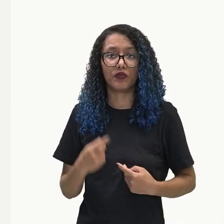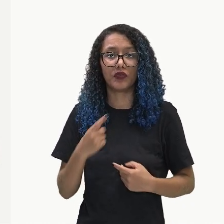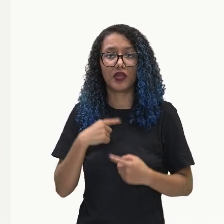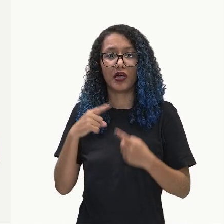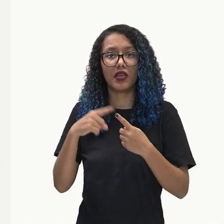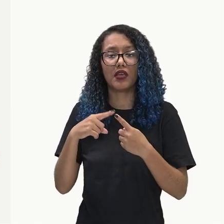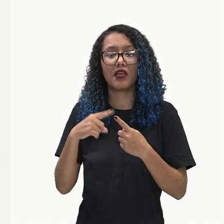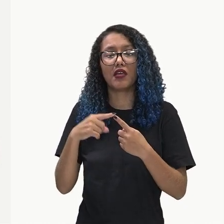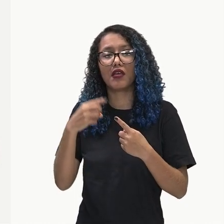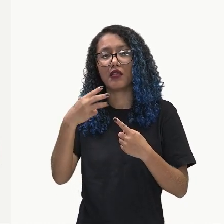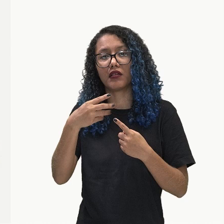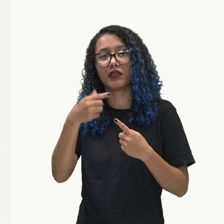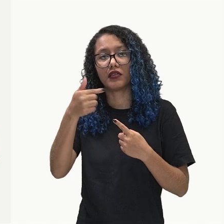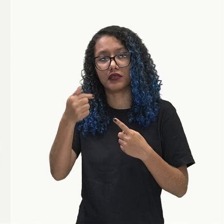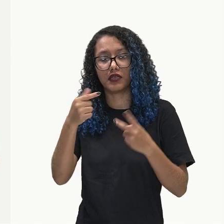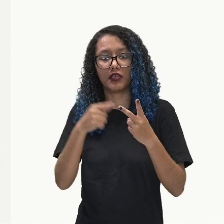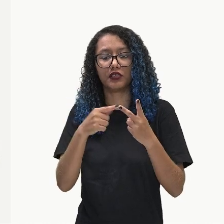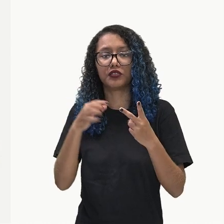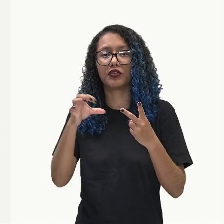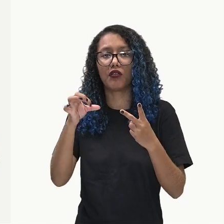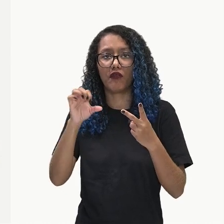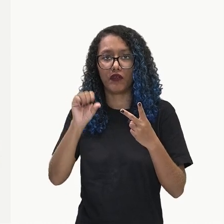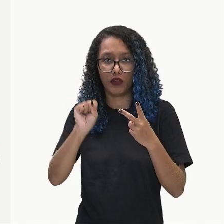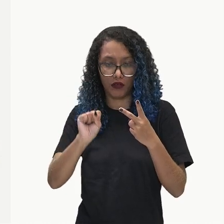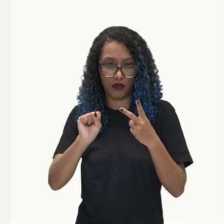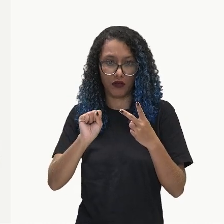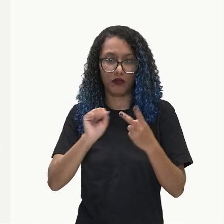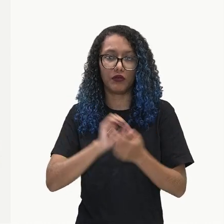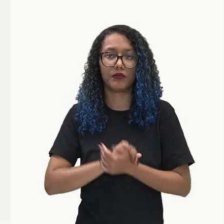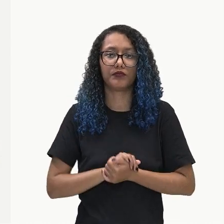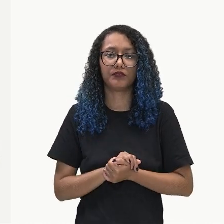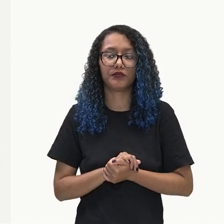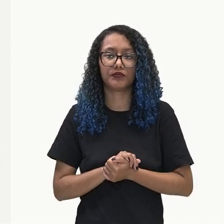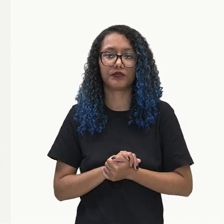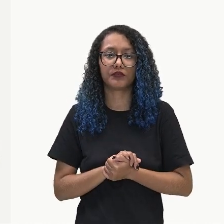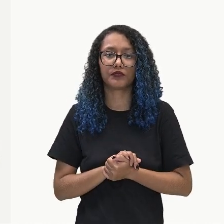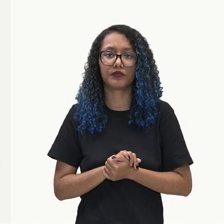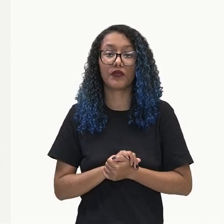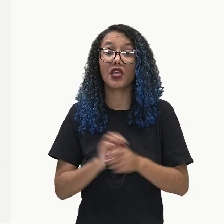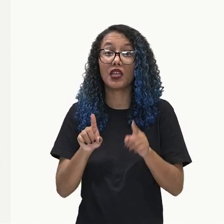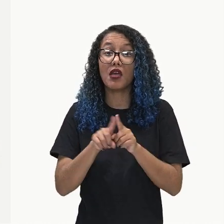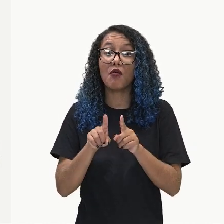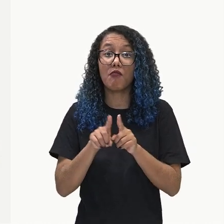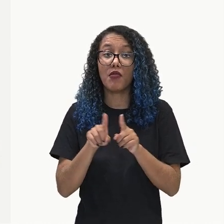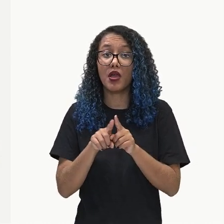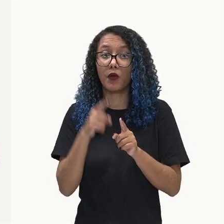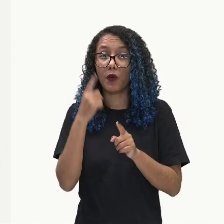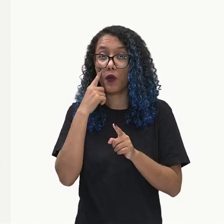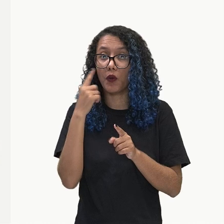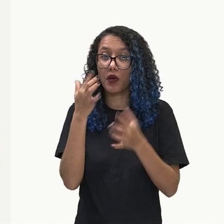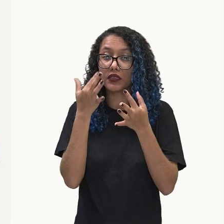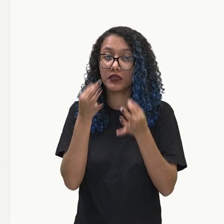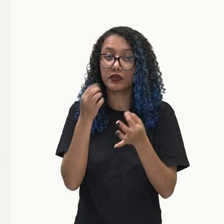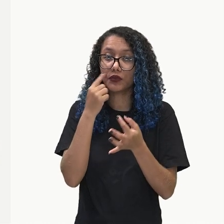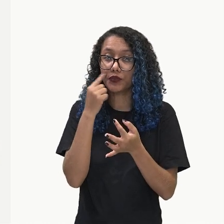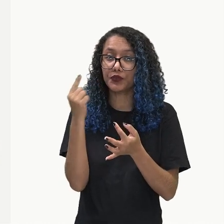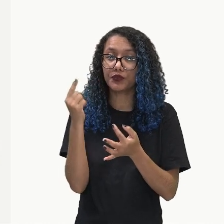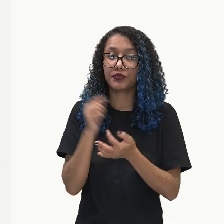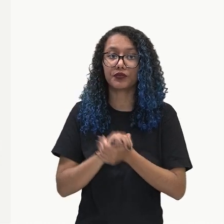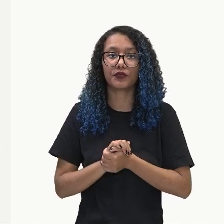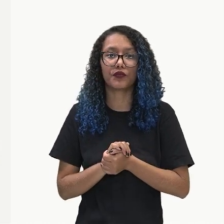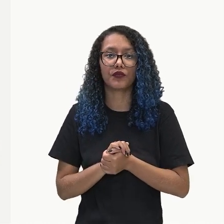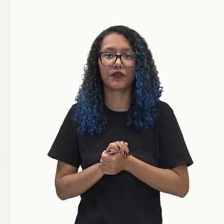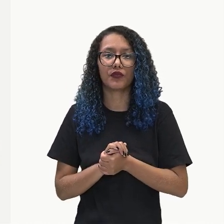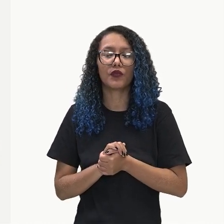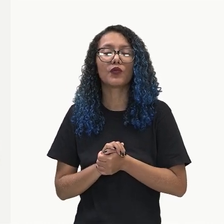e 98. E observem aqui, ó, algo muito importante, o